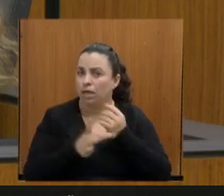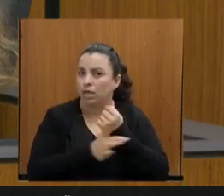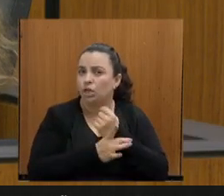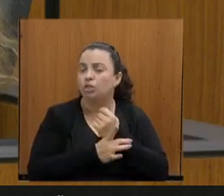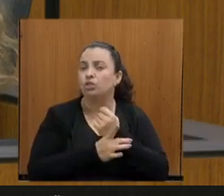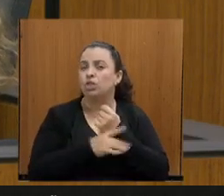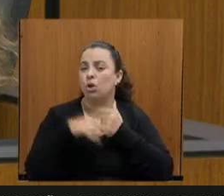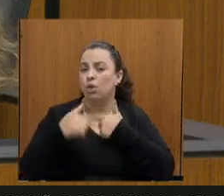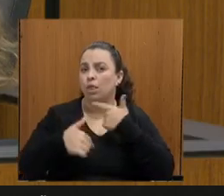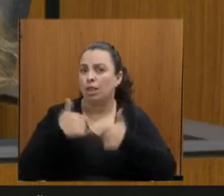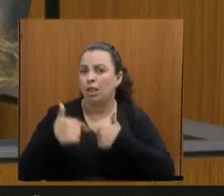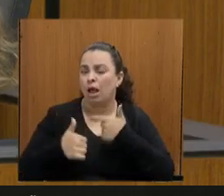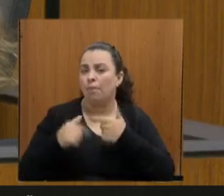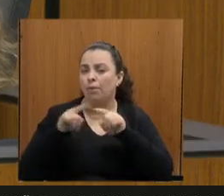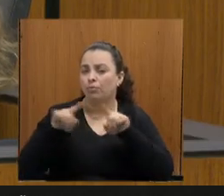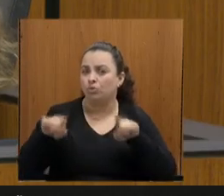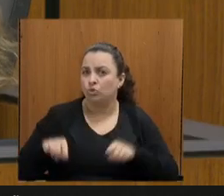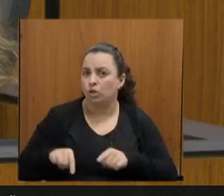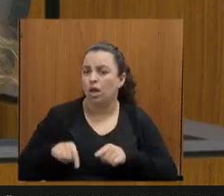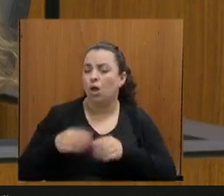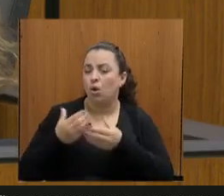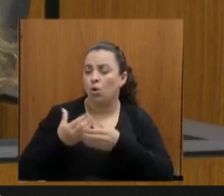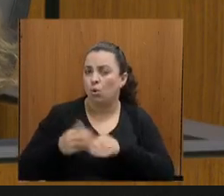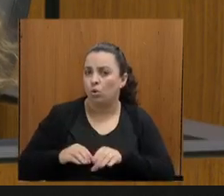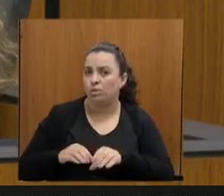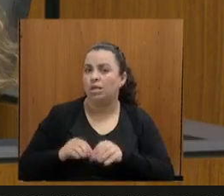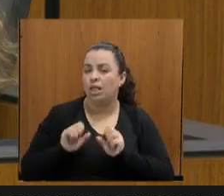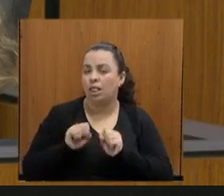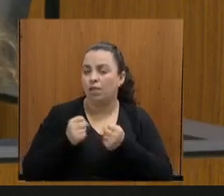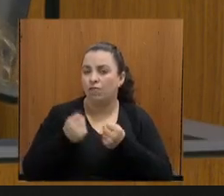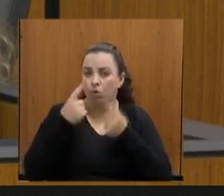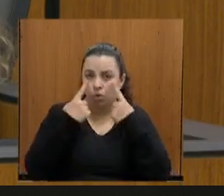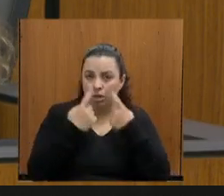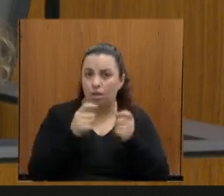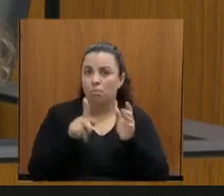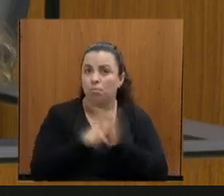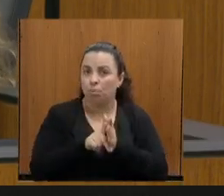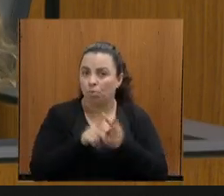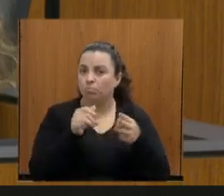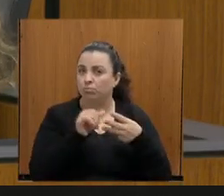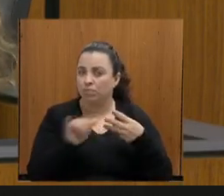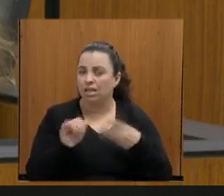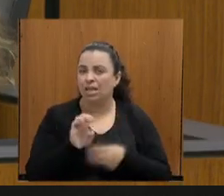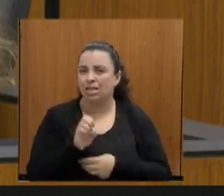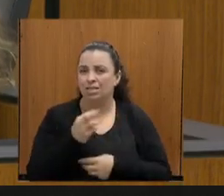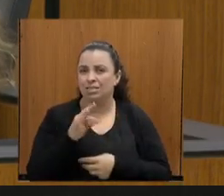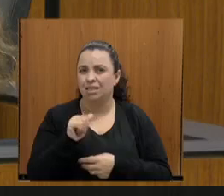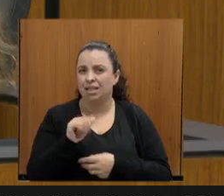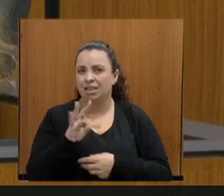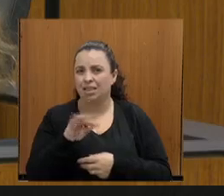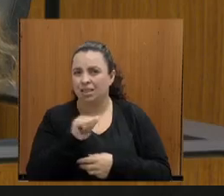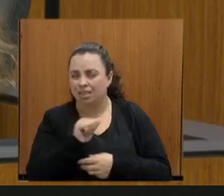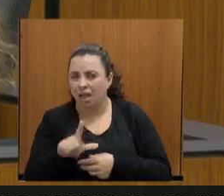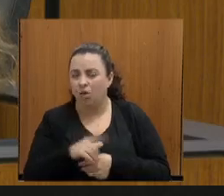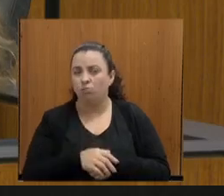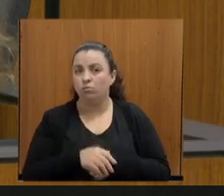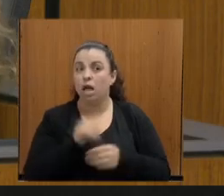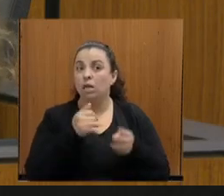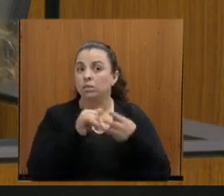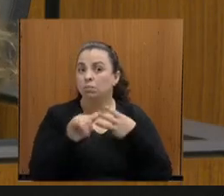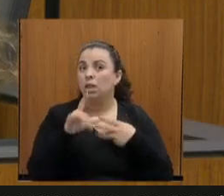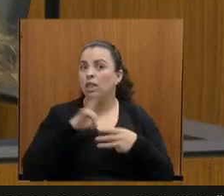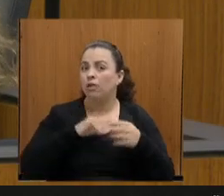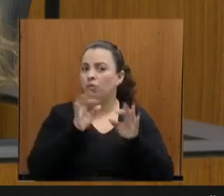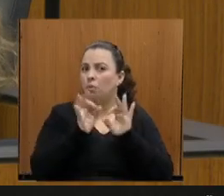funcional dos empregados públicos concursados na defesa dos interesses da estatal a Cemig adotou um plano estratégico para